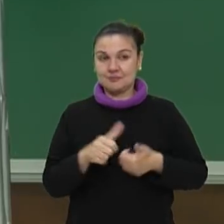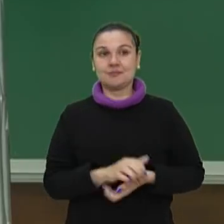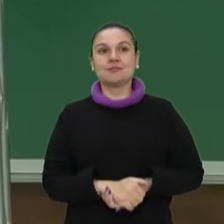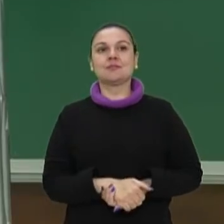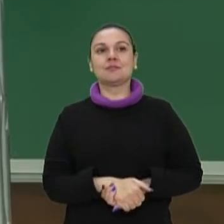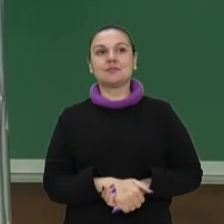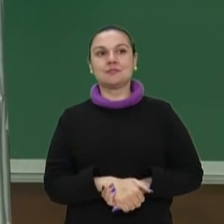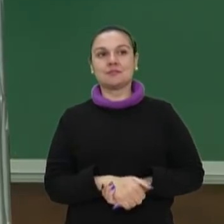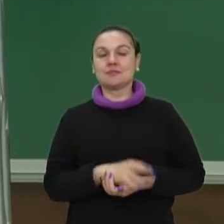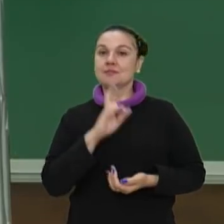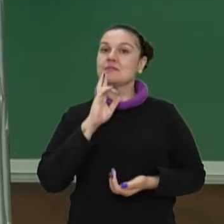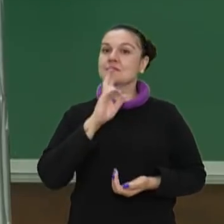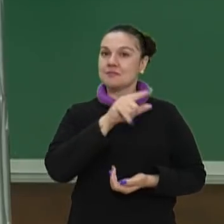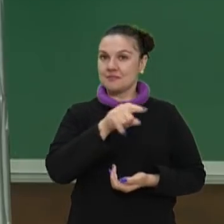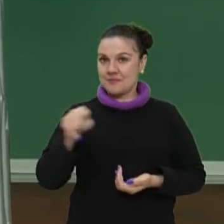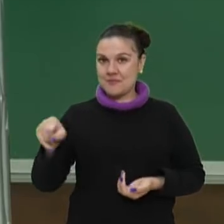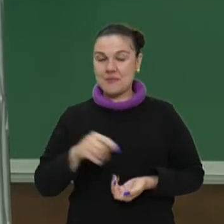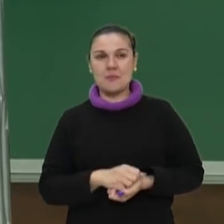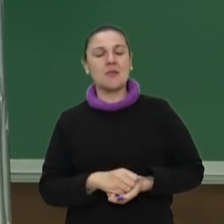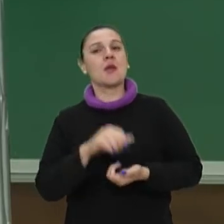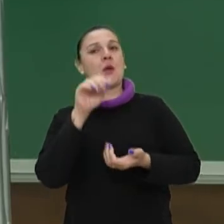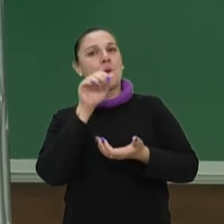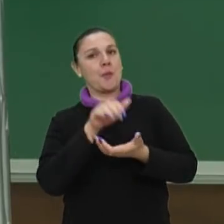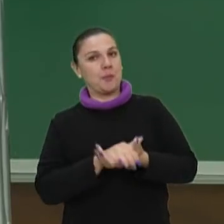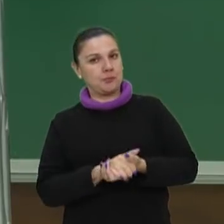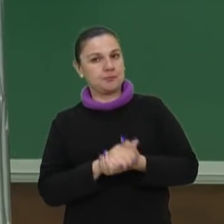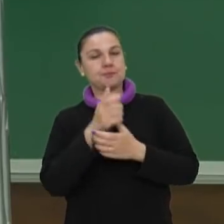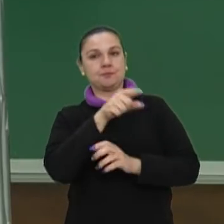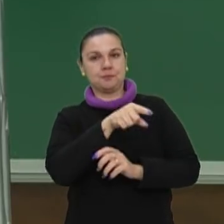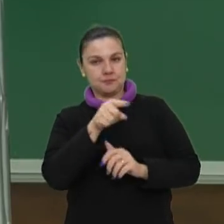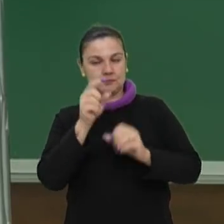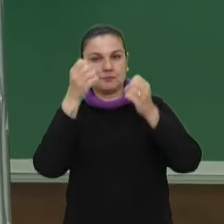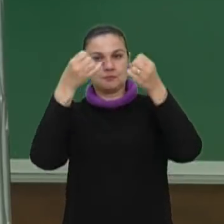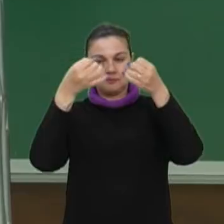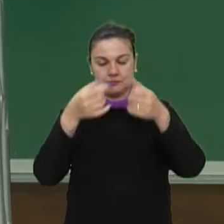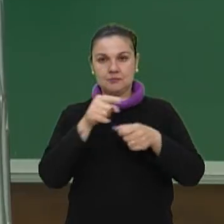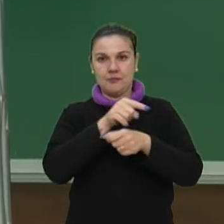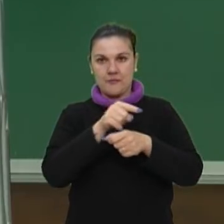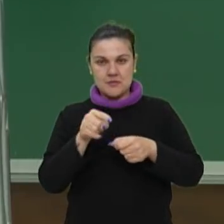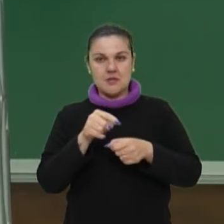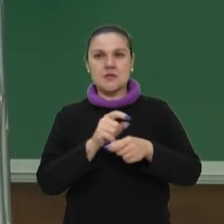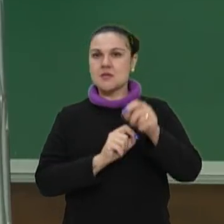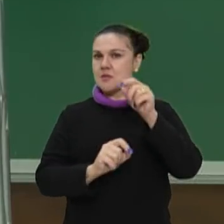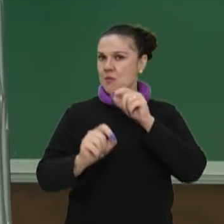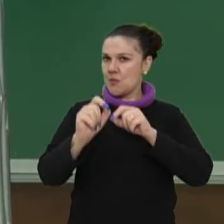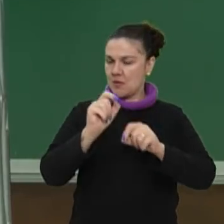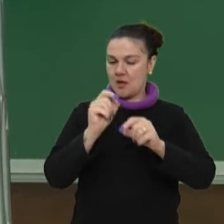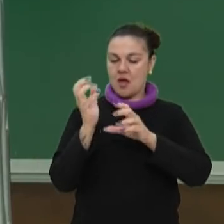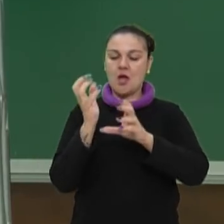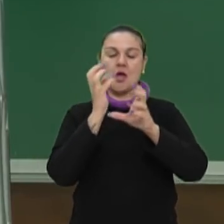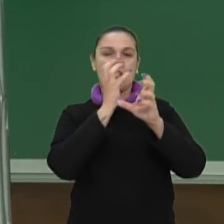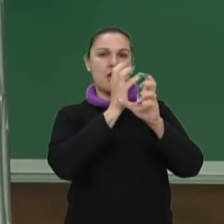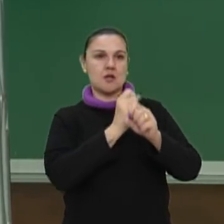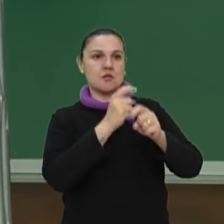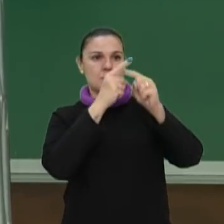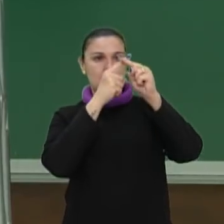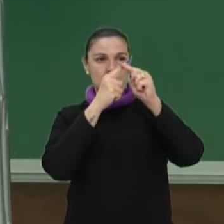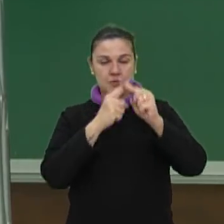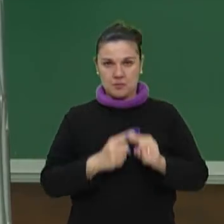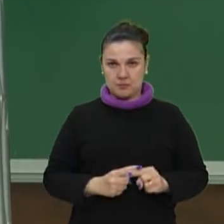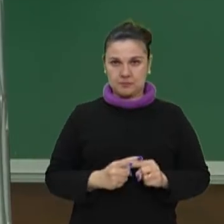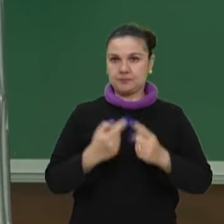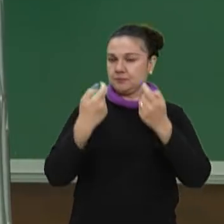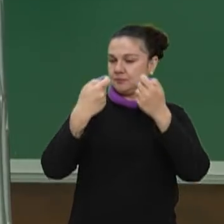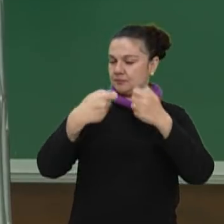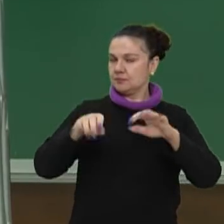quero que você resolva. Bom, eu falei para vocês que a gente consegue a soma e o produto das raízes